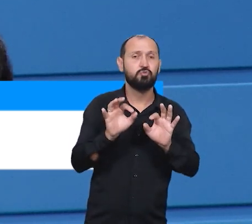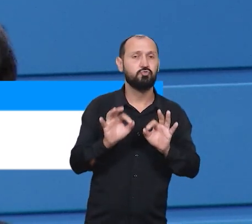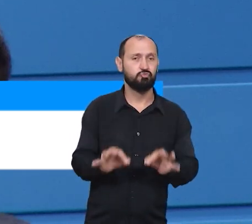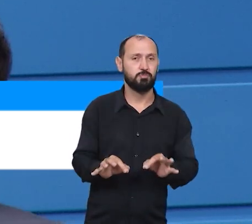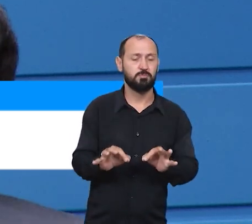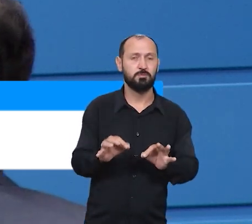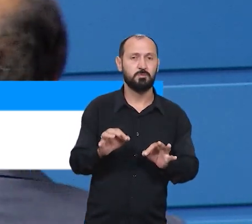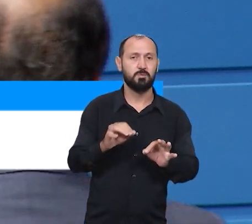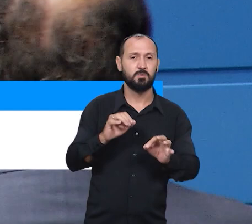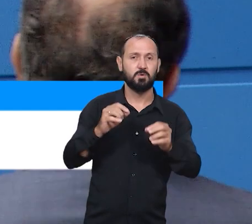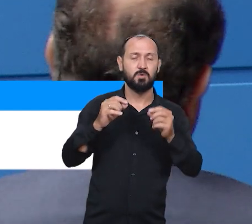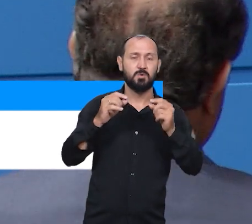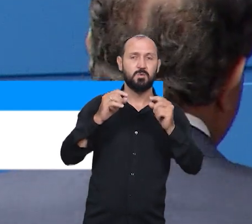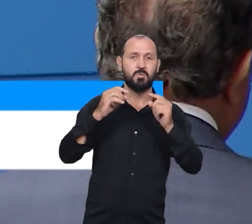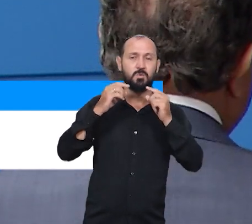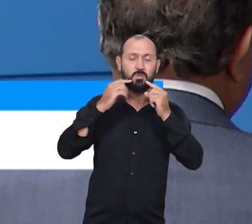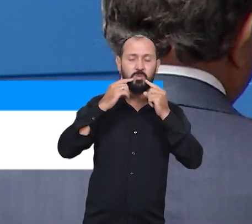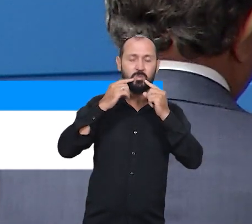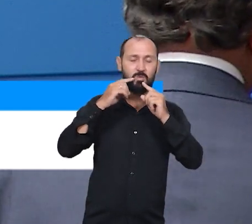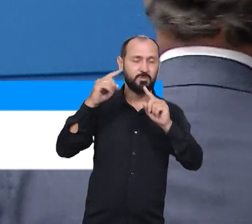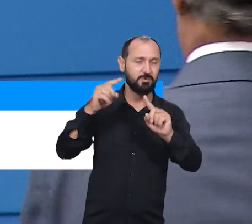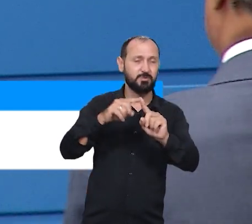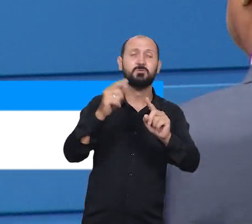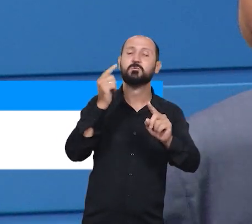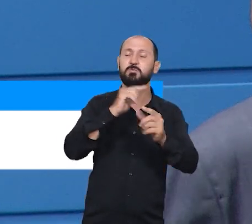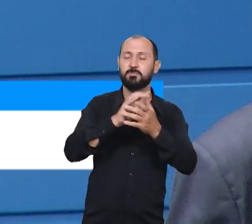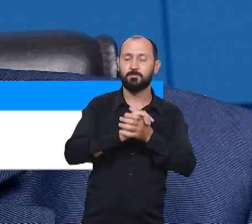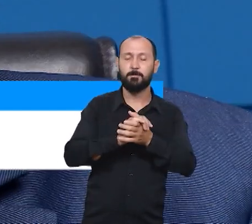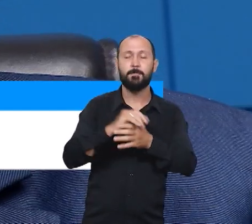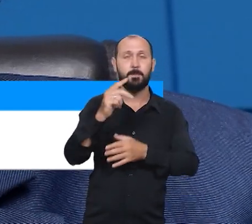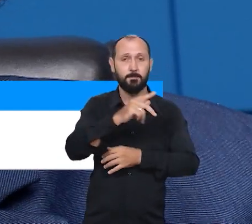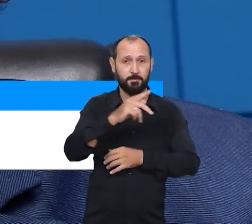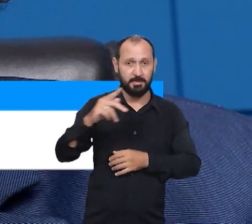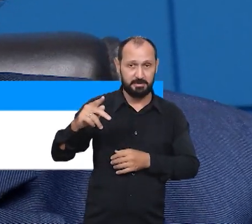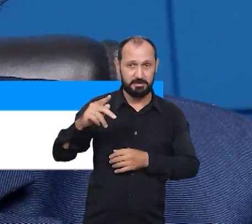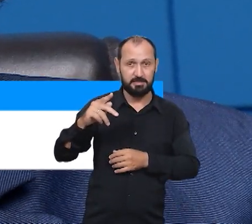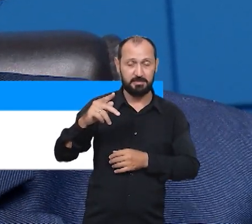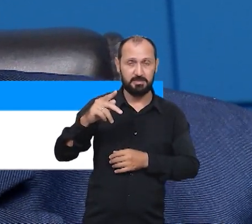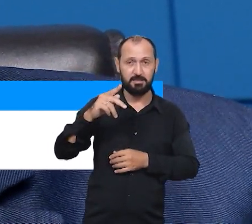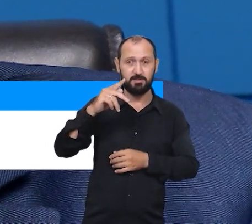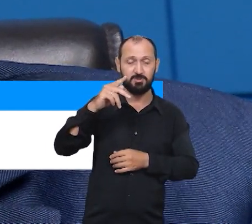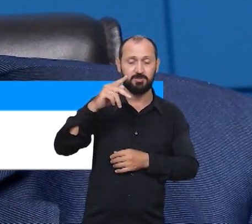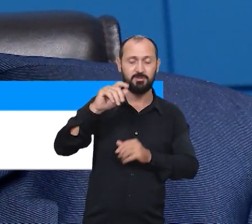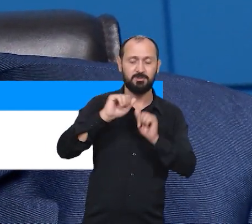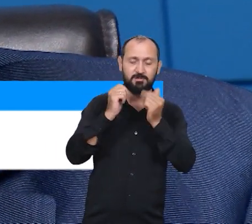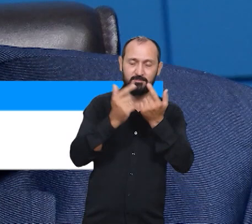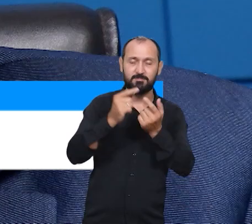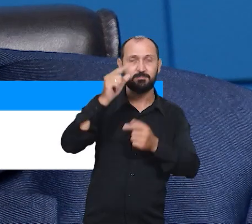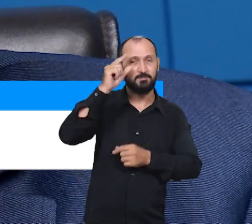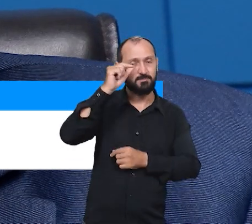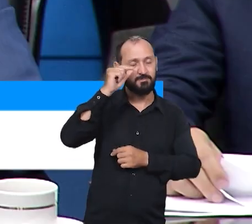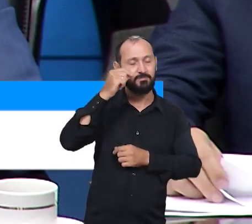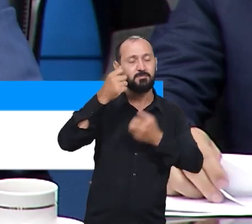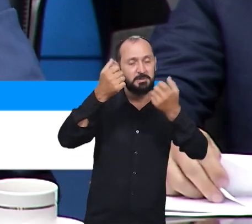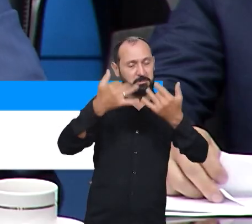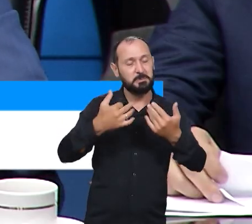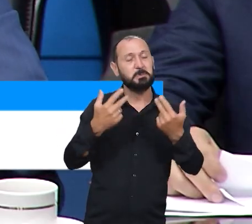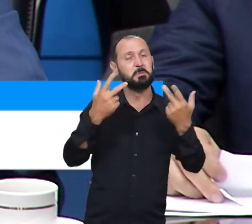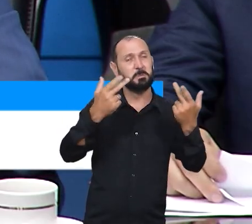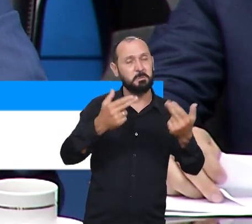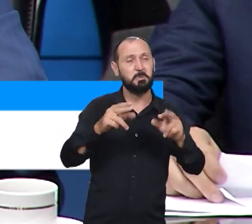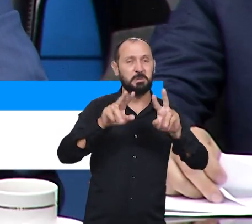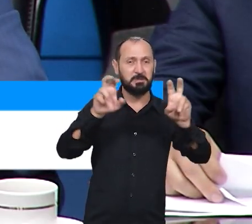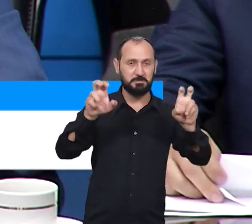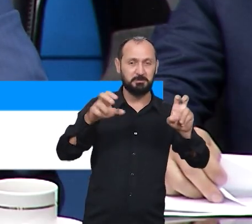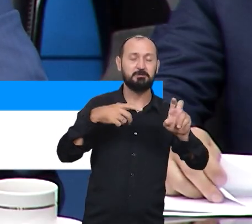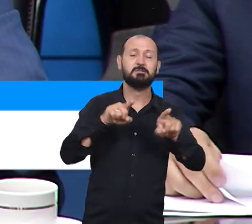justa. Ele cumpriu a missão. O presidente da Casa de Leis, deputado Gerson Claro, também